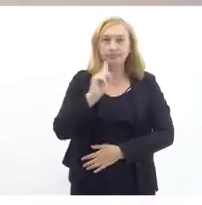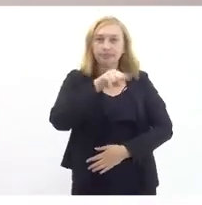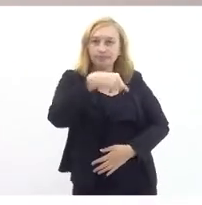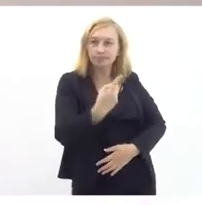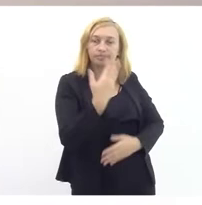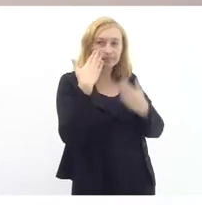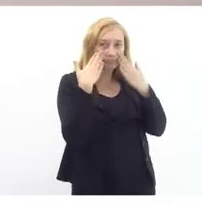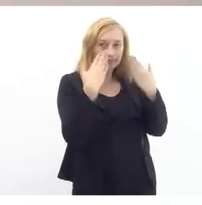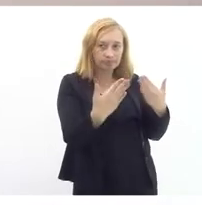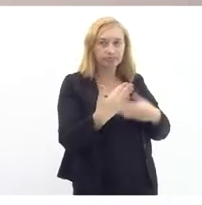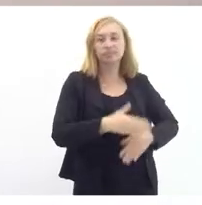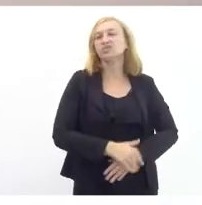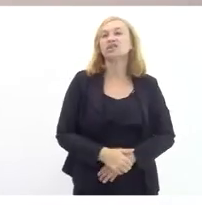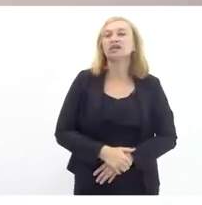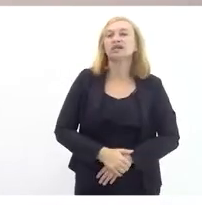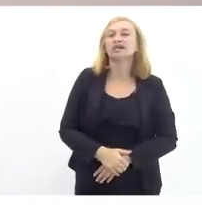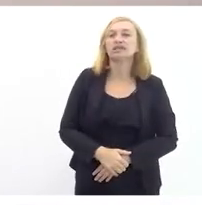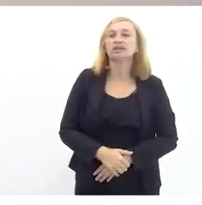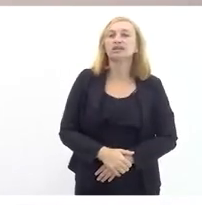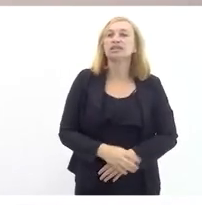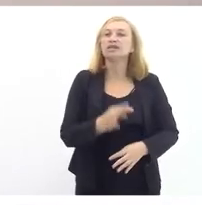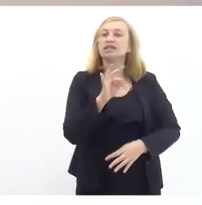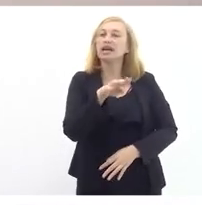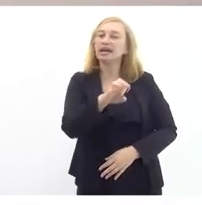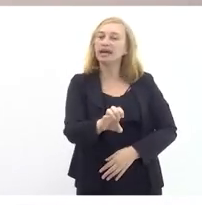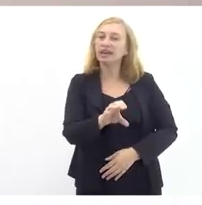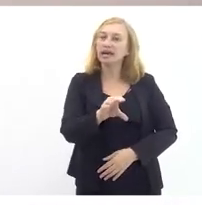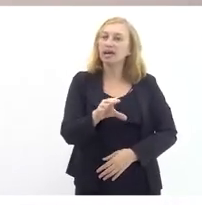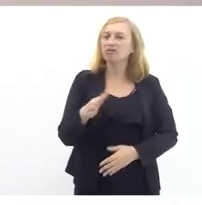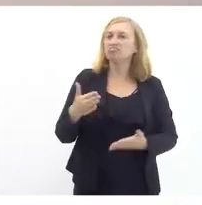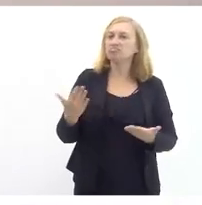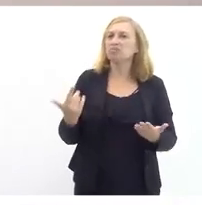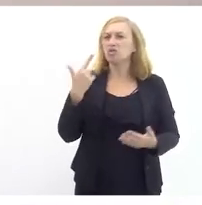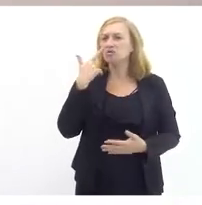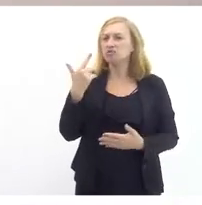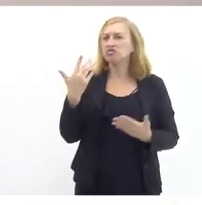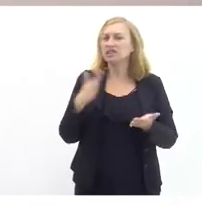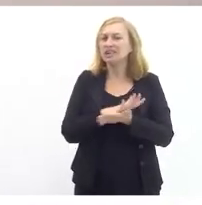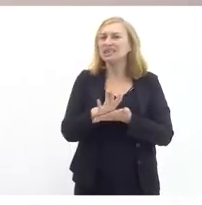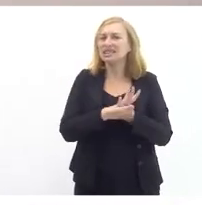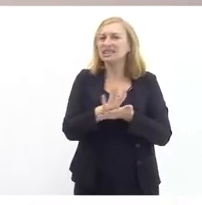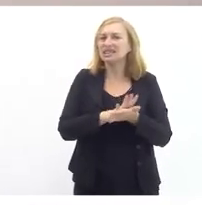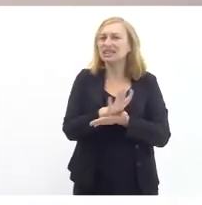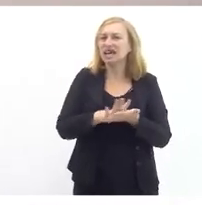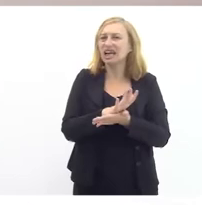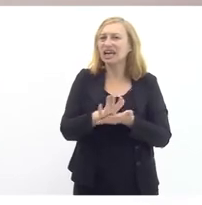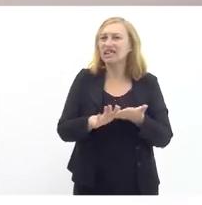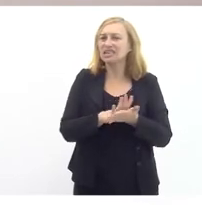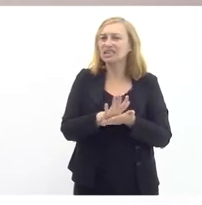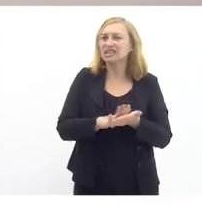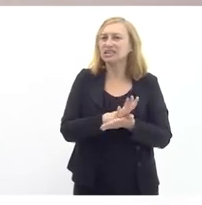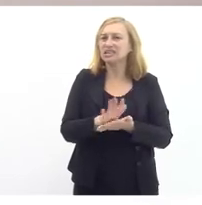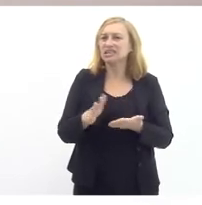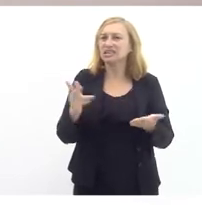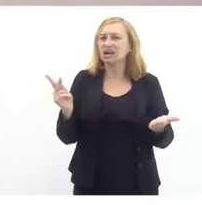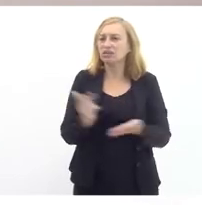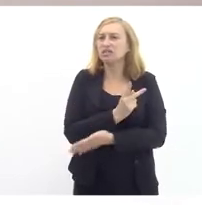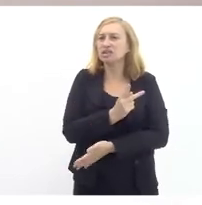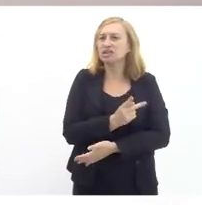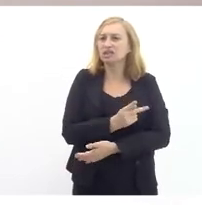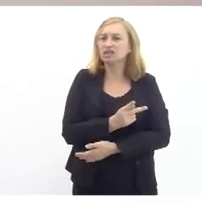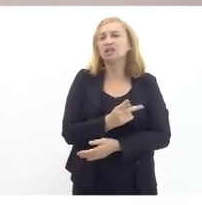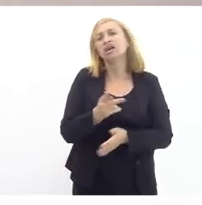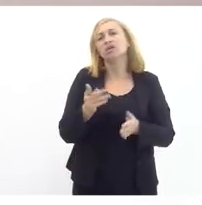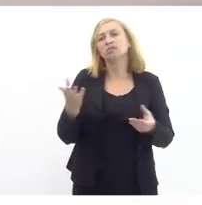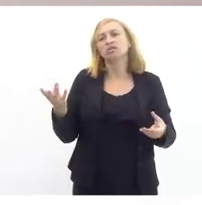te apresentar esse TAC, que até agora nada saiu do papel. Esse foi o último TAC que foi feito pelo Ministério Público, inclusive que até